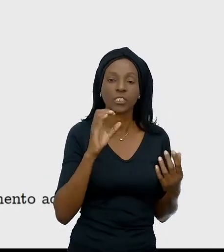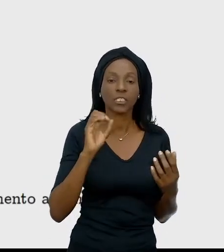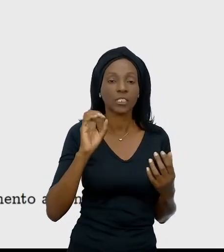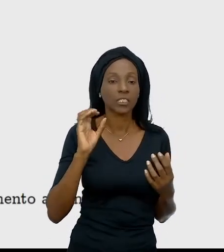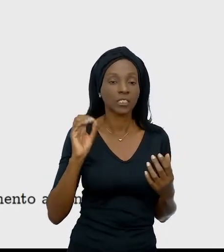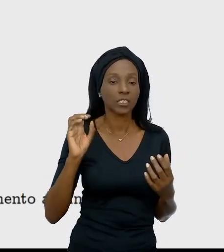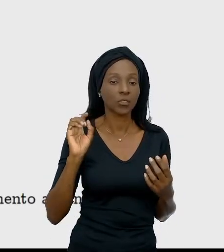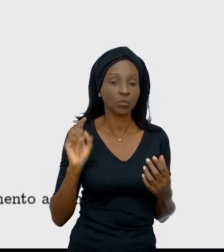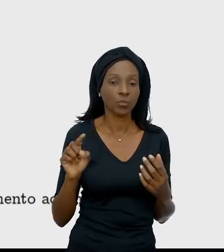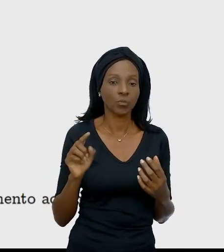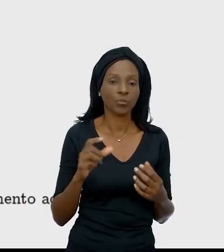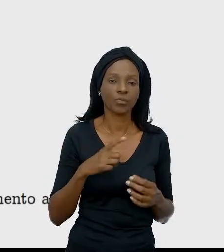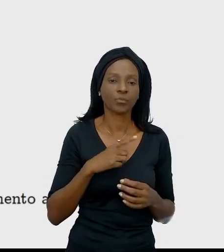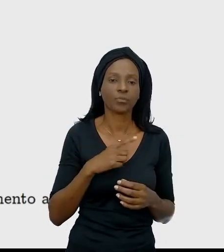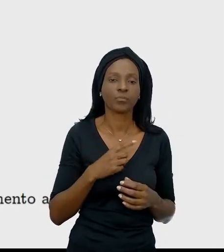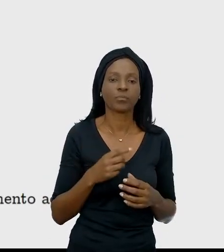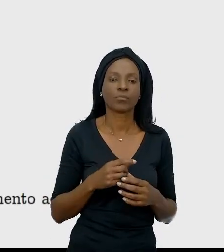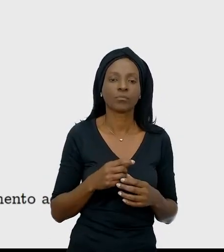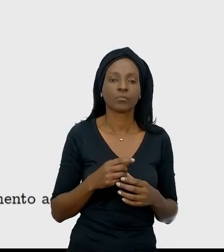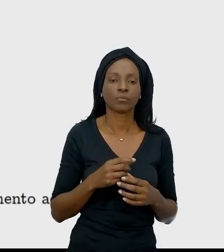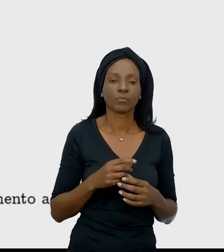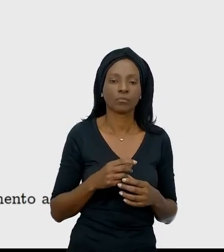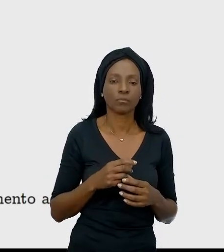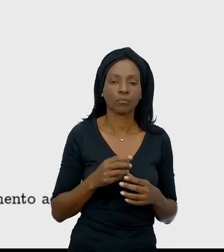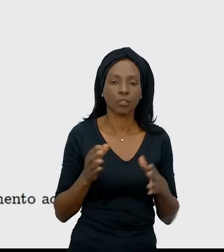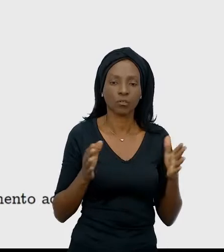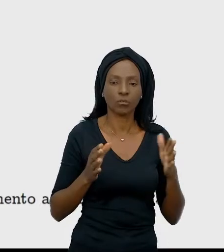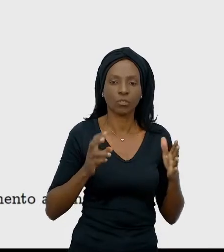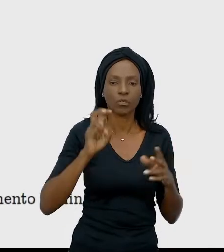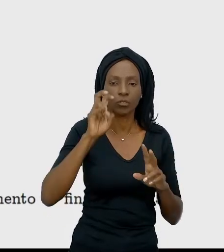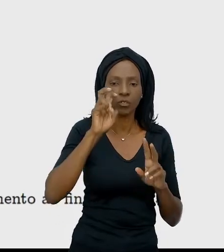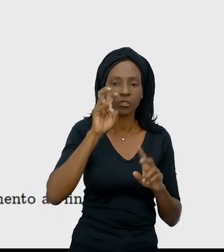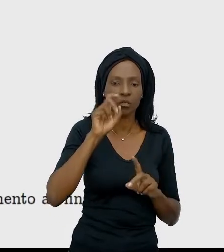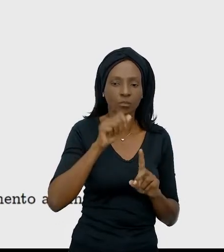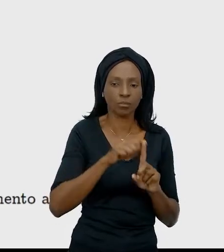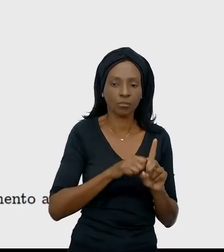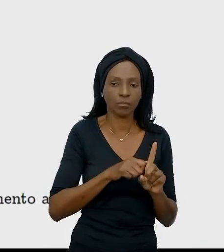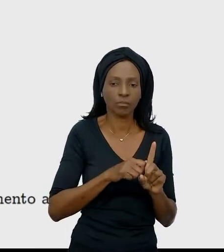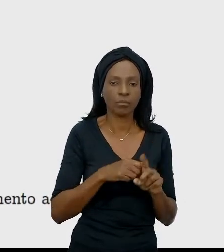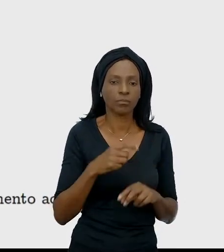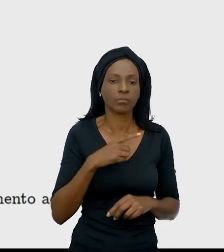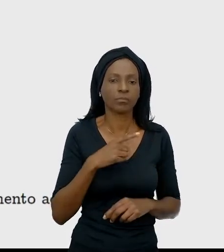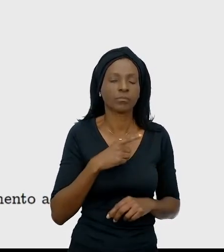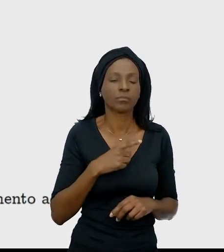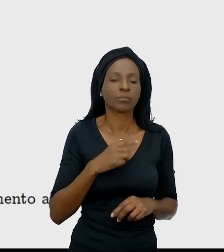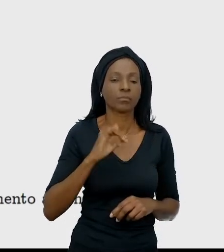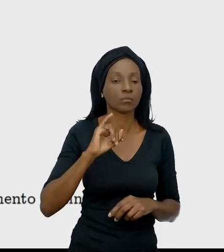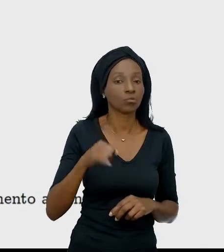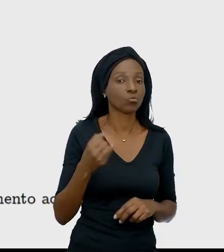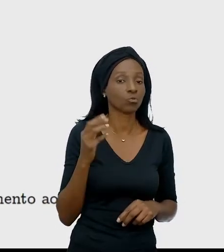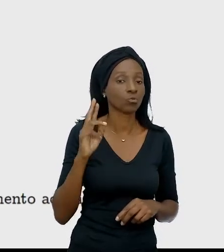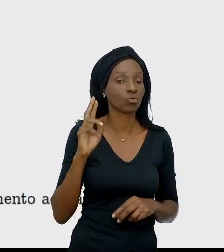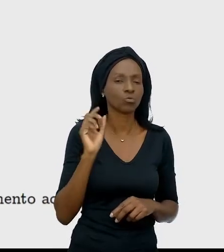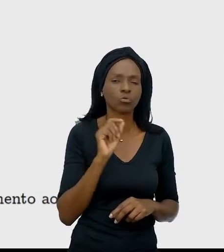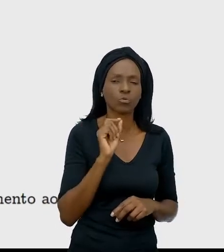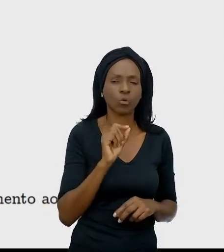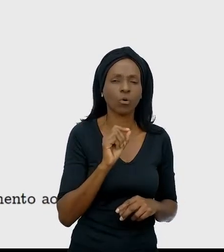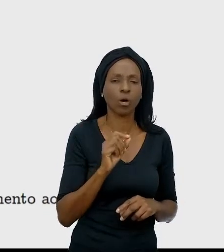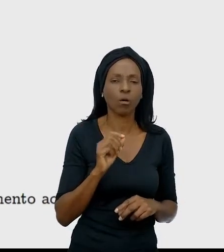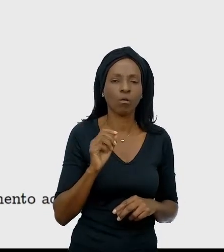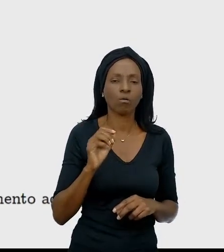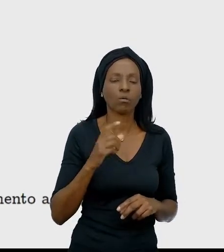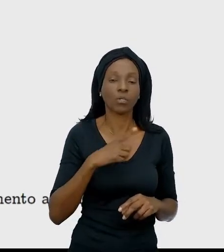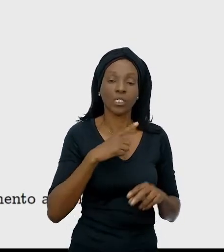aqui, no período de 5 meses, a gente tem qual é os juros, qual